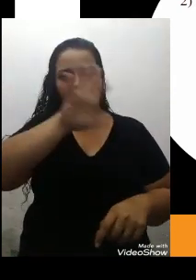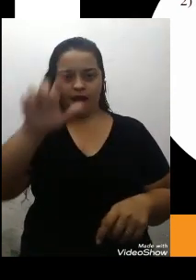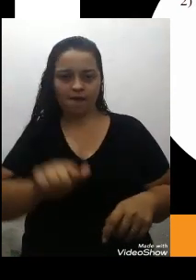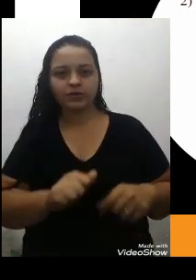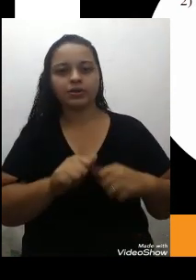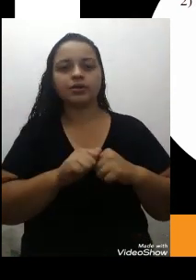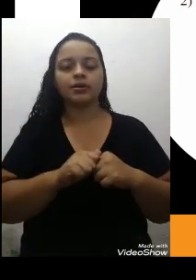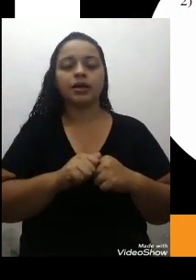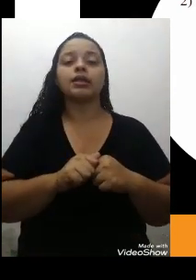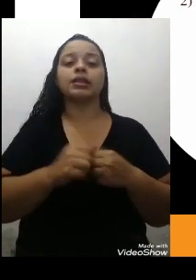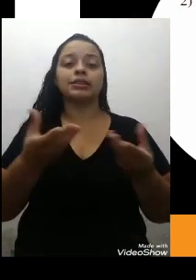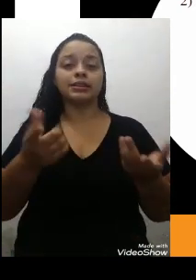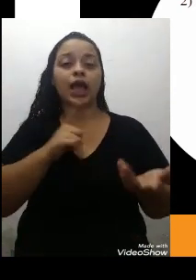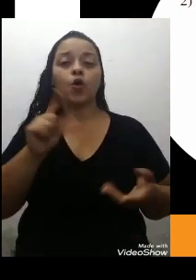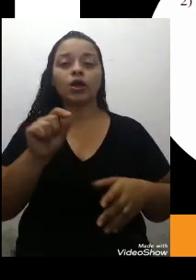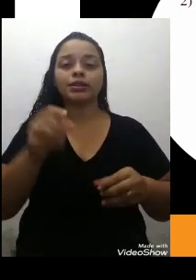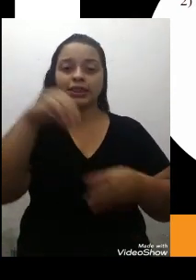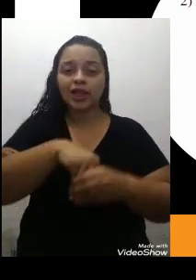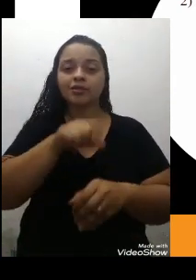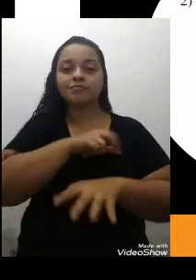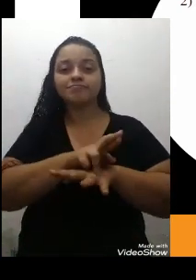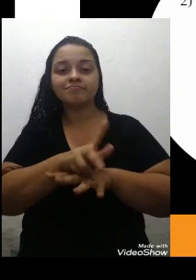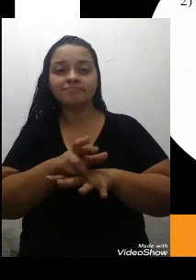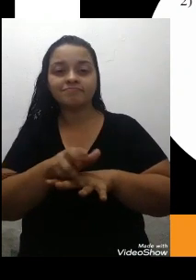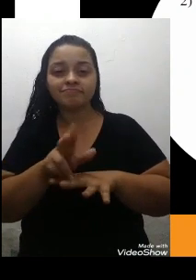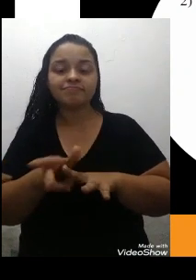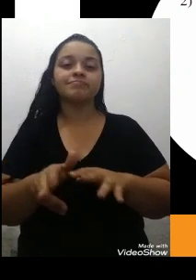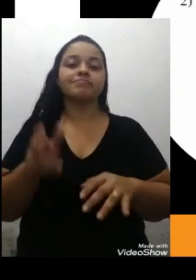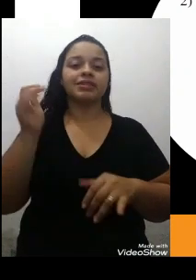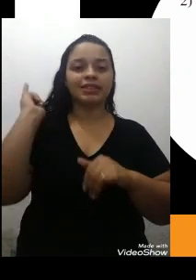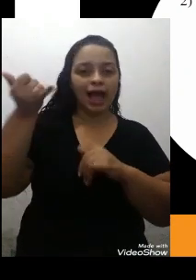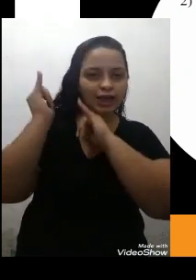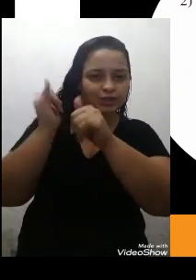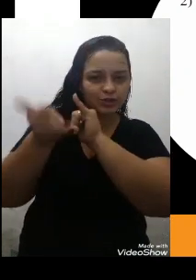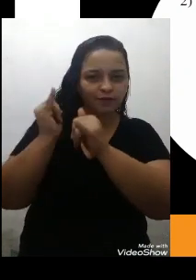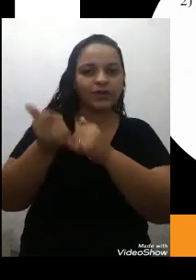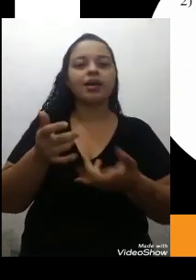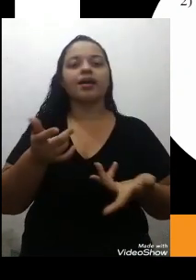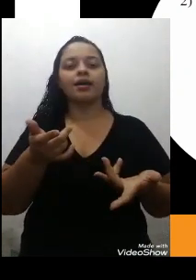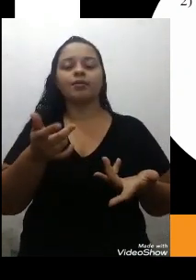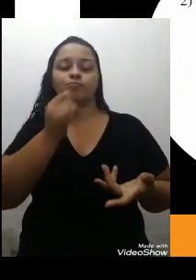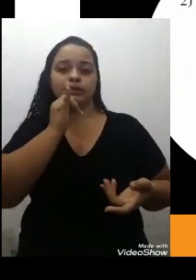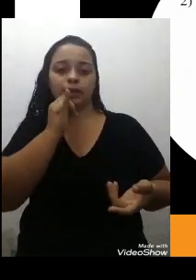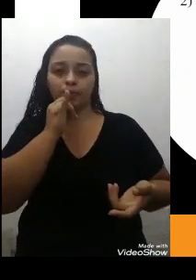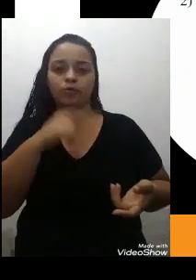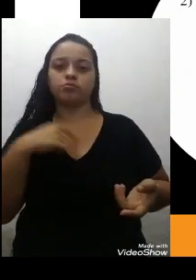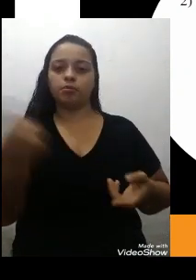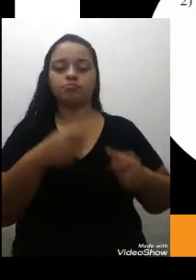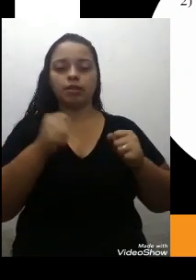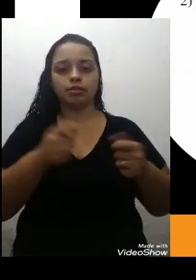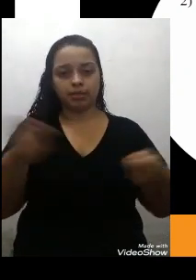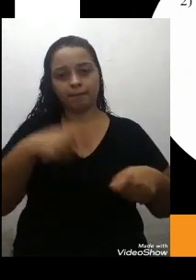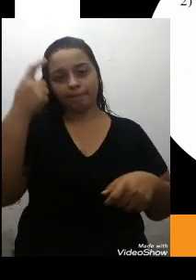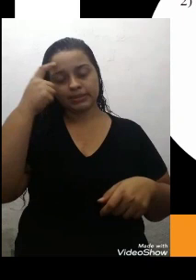uma pluralidade de narrativas. Né? A gente pode pensar em diversidades culturais, por exemplo, a